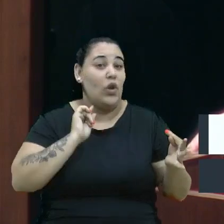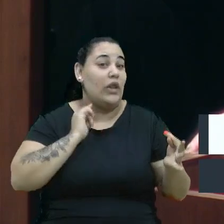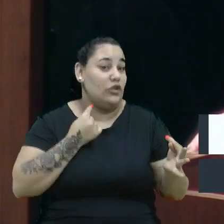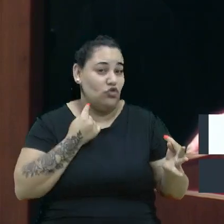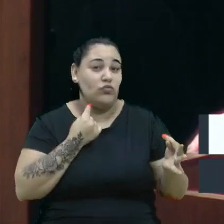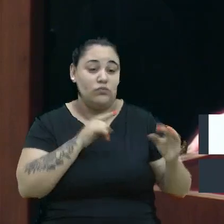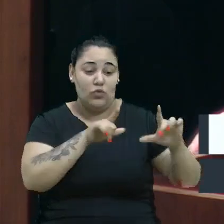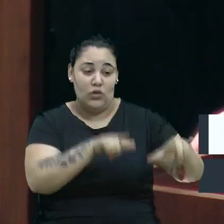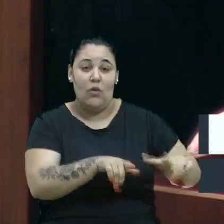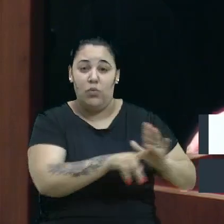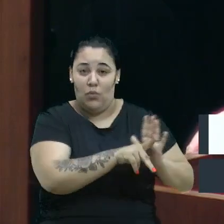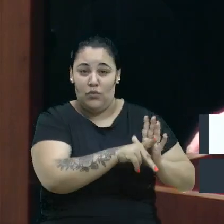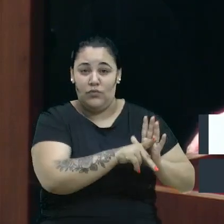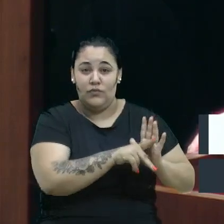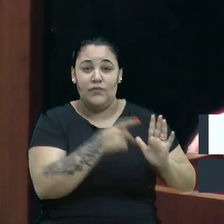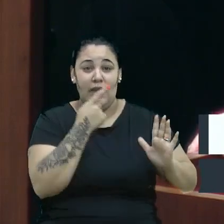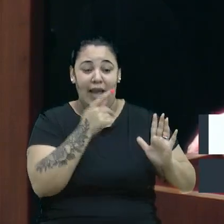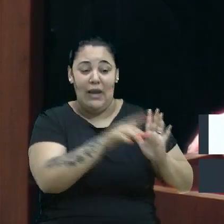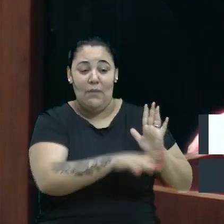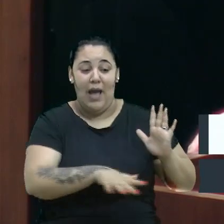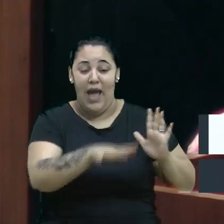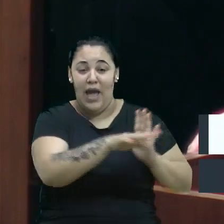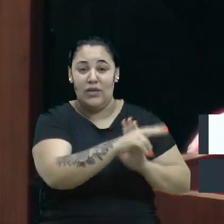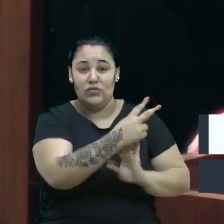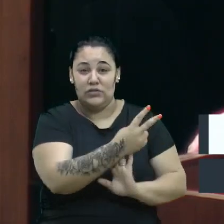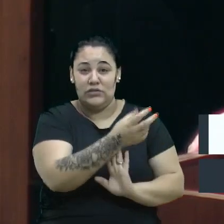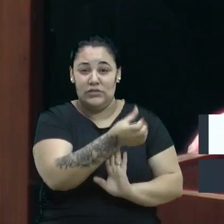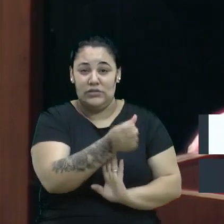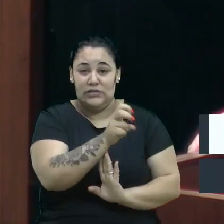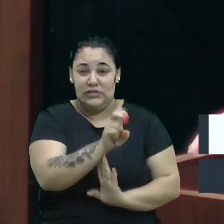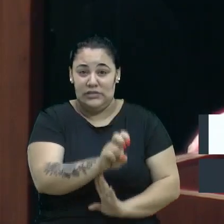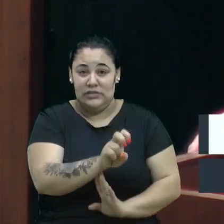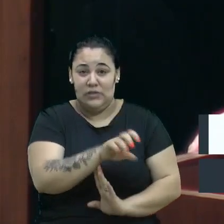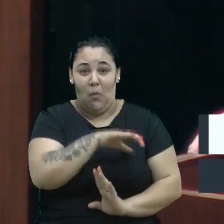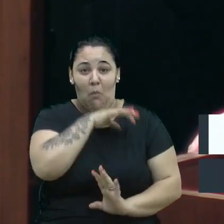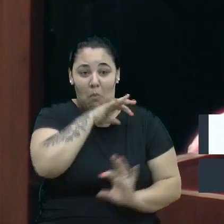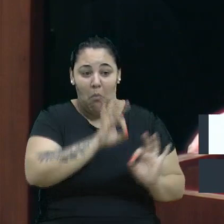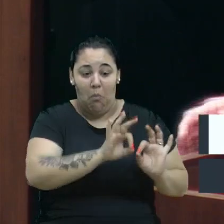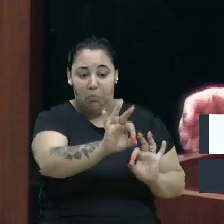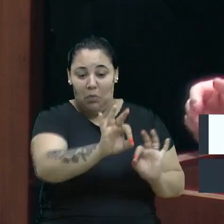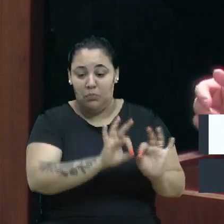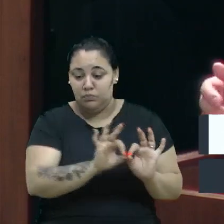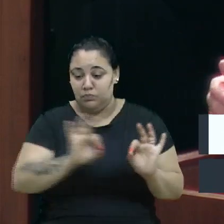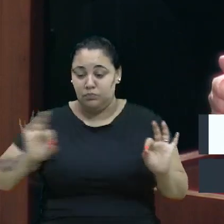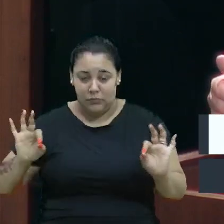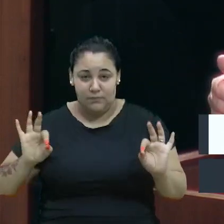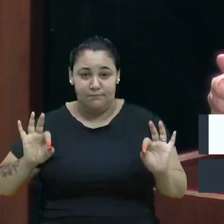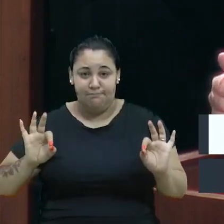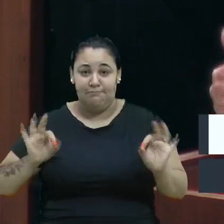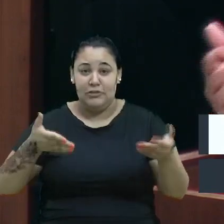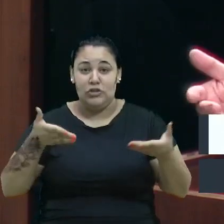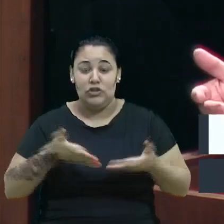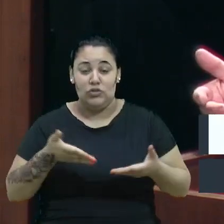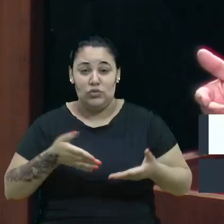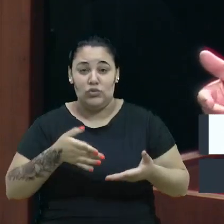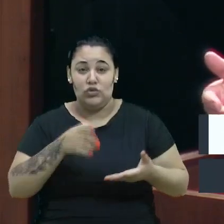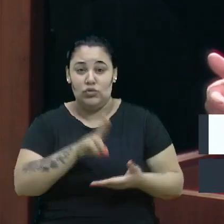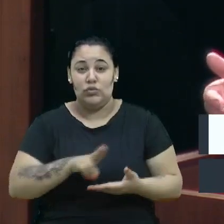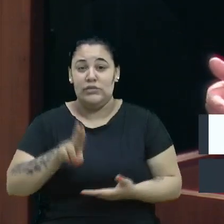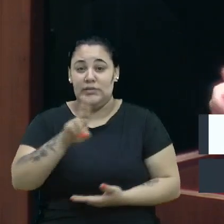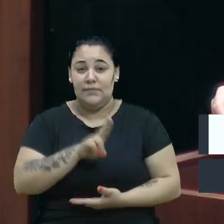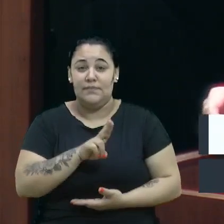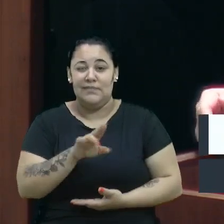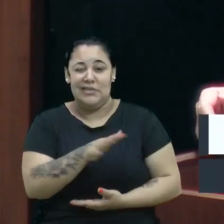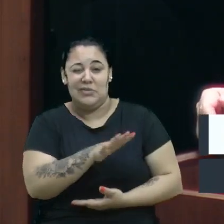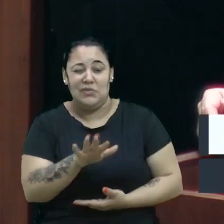Flores, dizer que é uma área de 275 hectares, né, e que atualmente se ocupa em